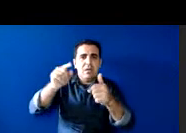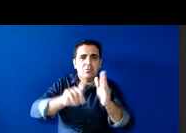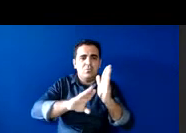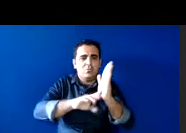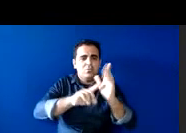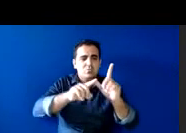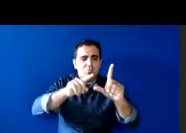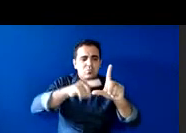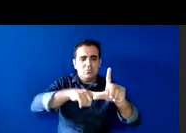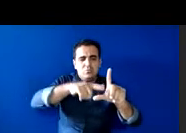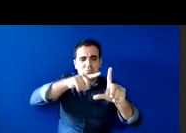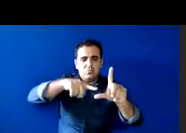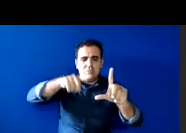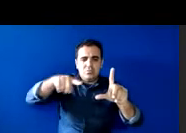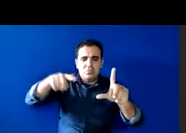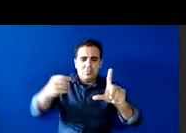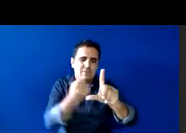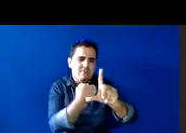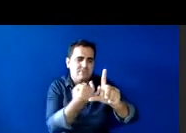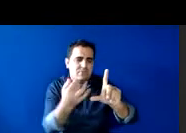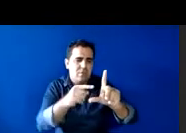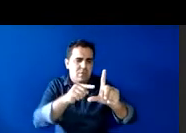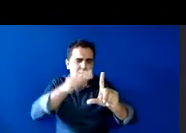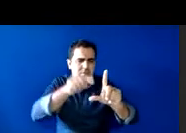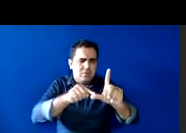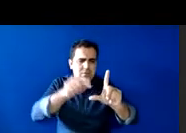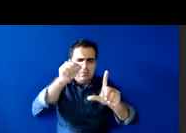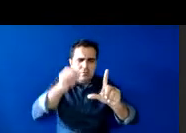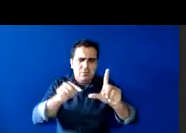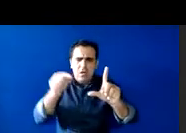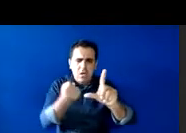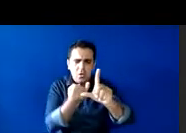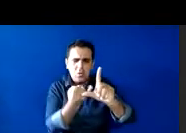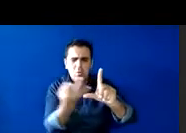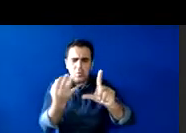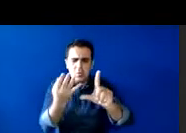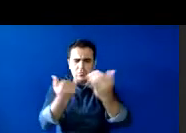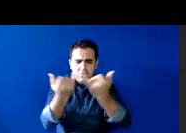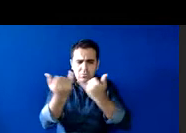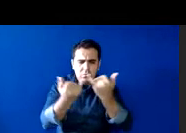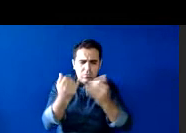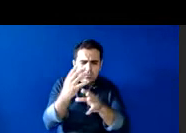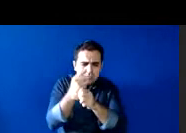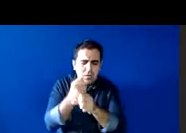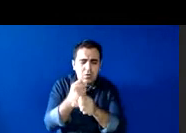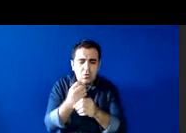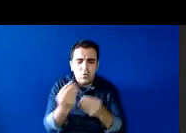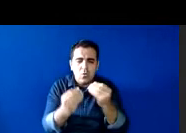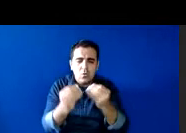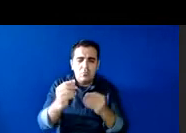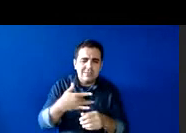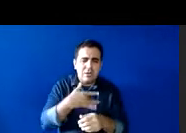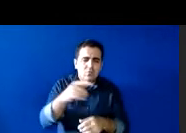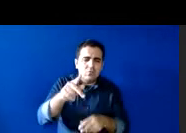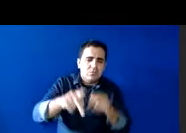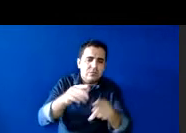de saúde, com dados. E os dados nos dizem de como está a saúde daquela nossa